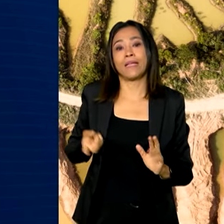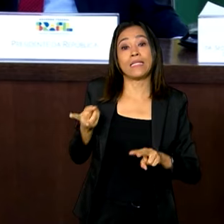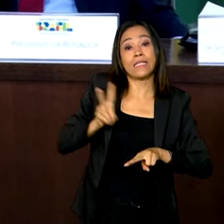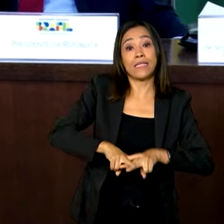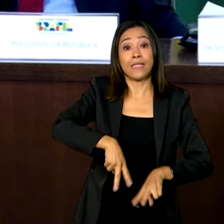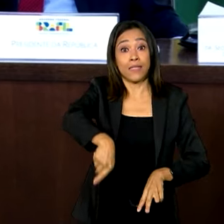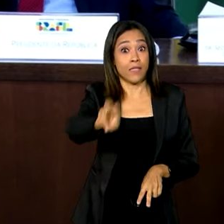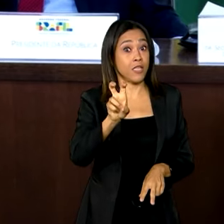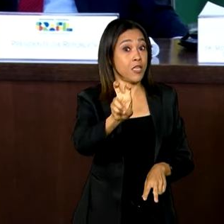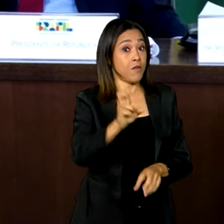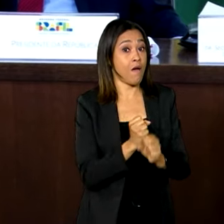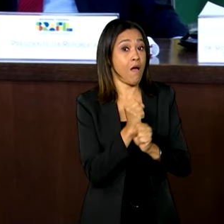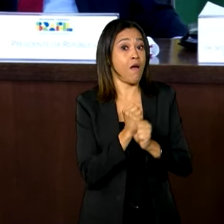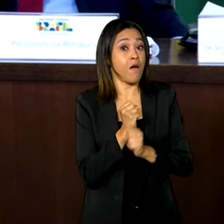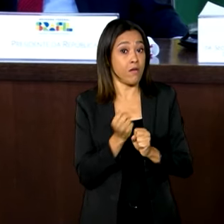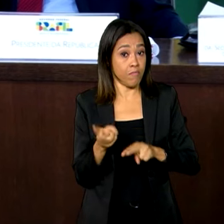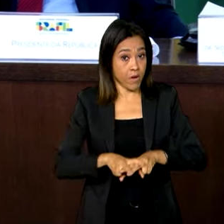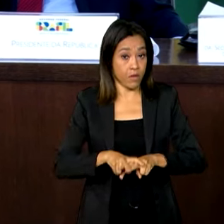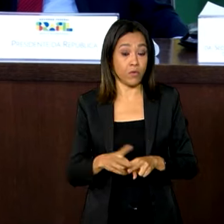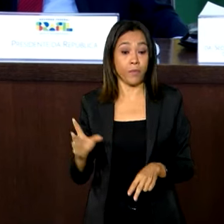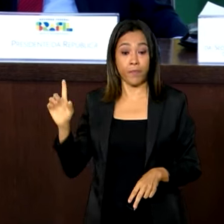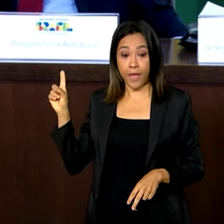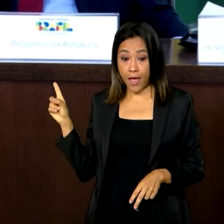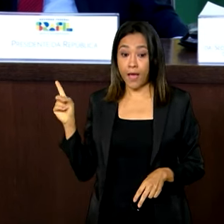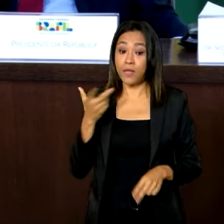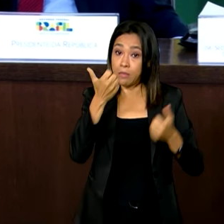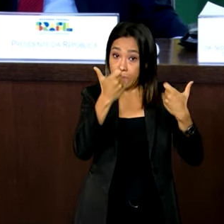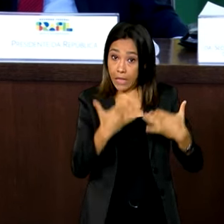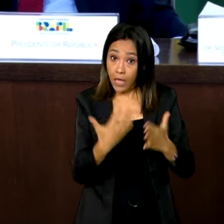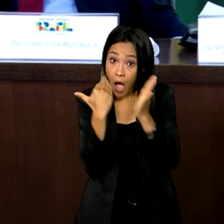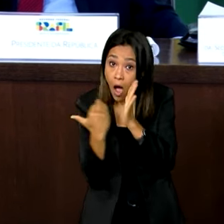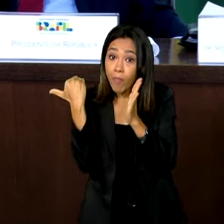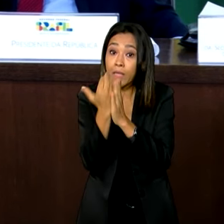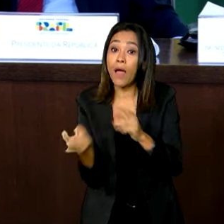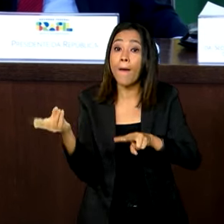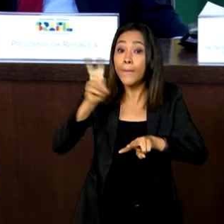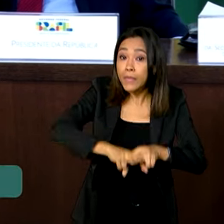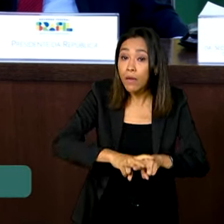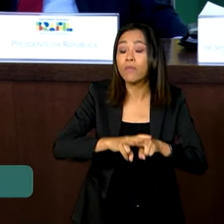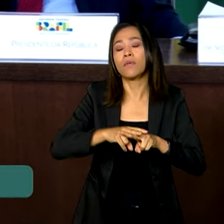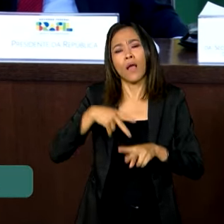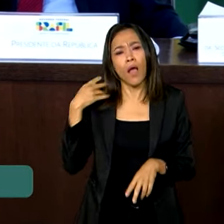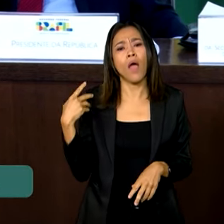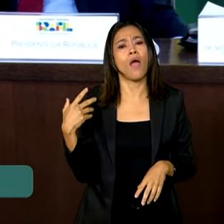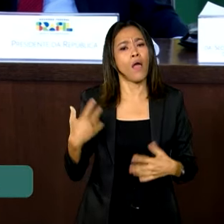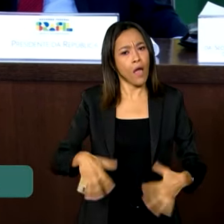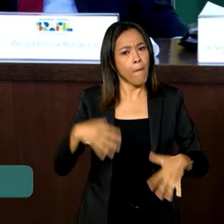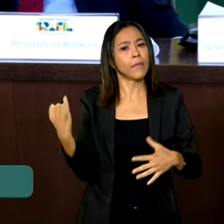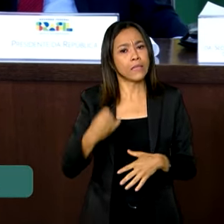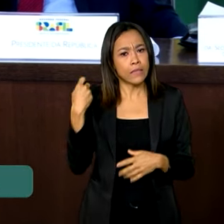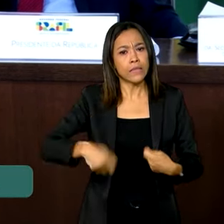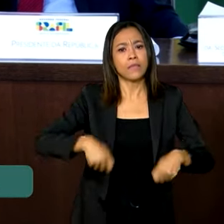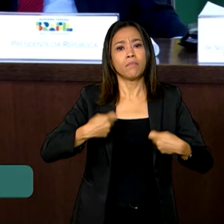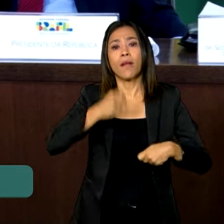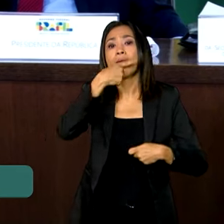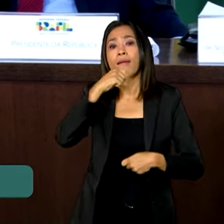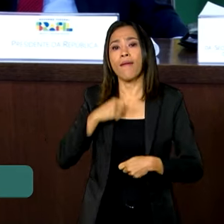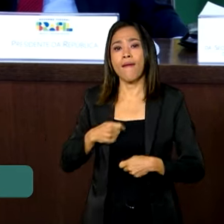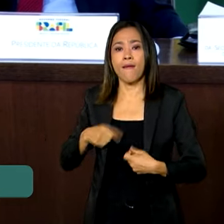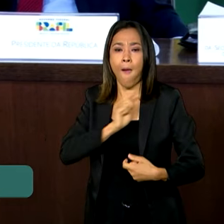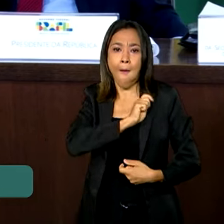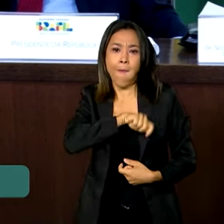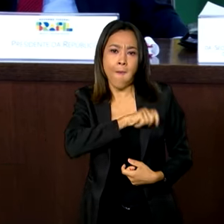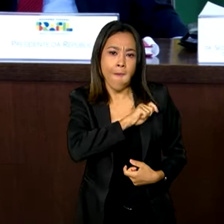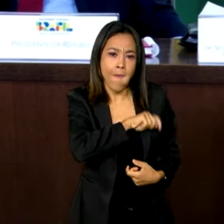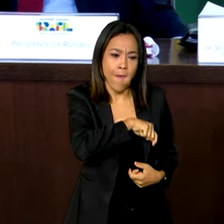5 anos. Que a elevação da pena, ela é fundamental para que aqueles que cometem os crimes ambientais